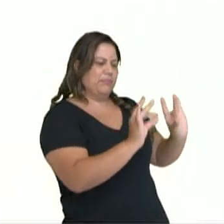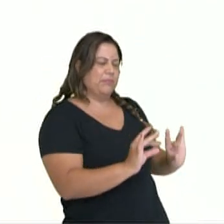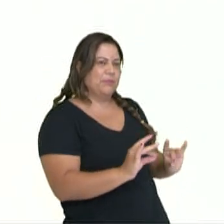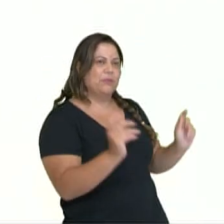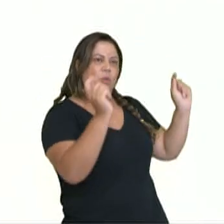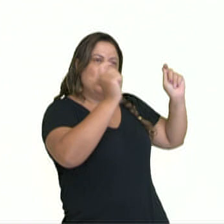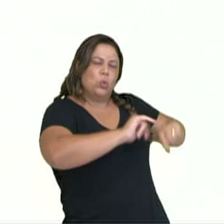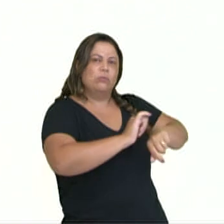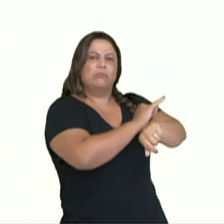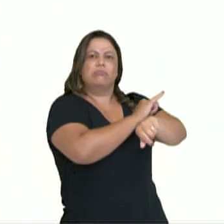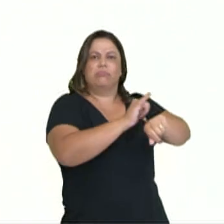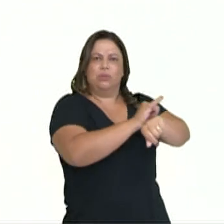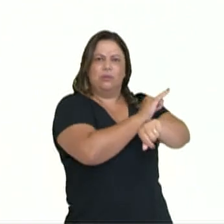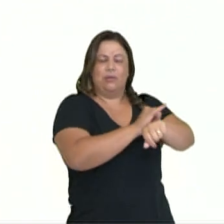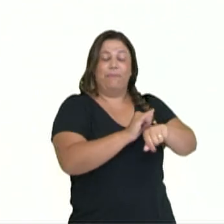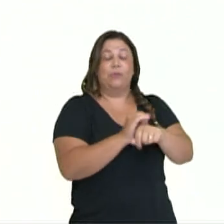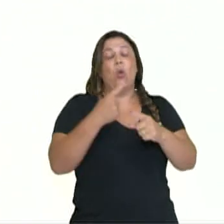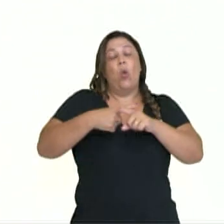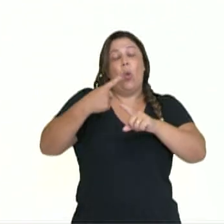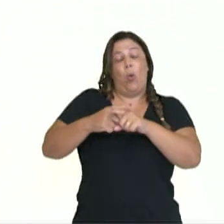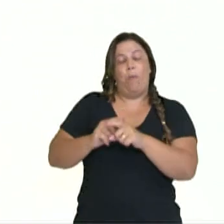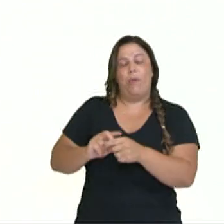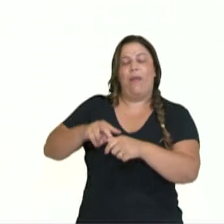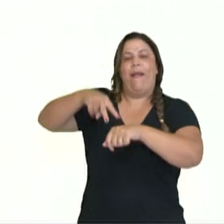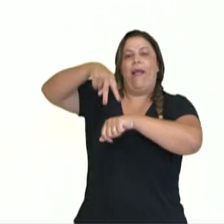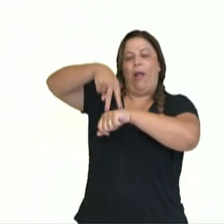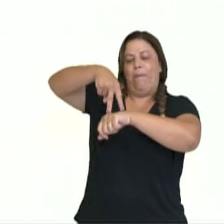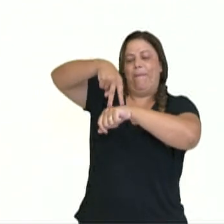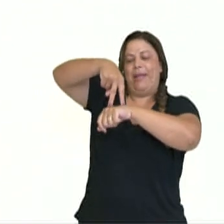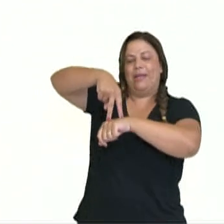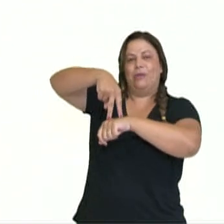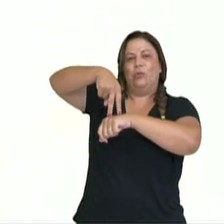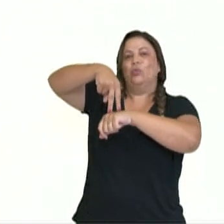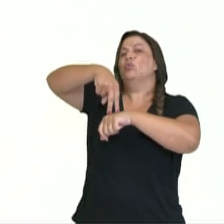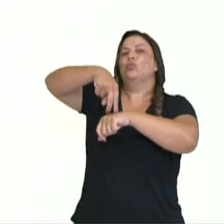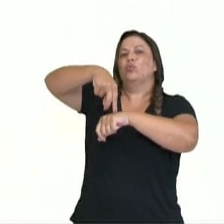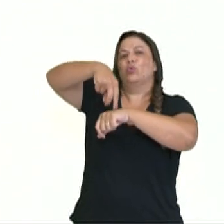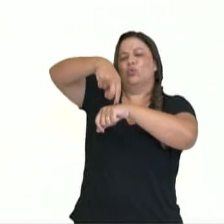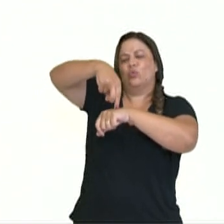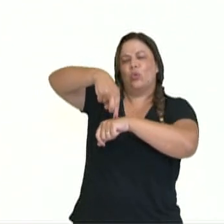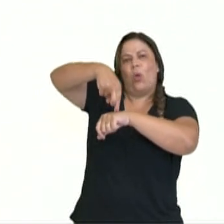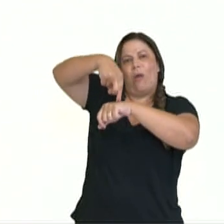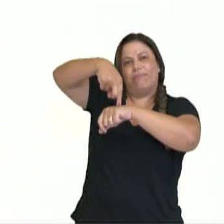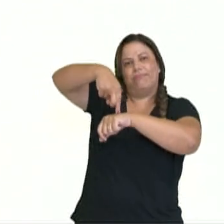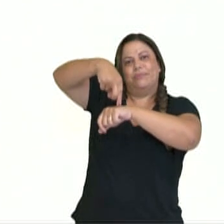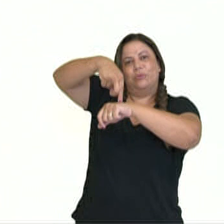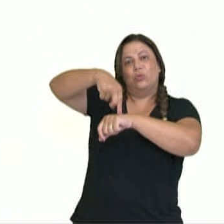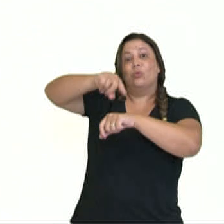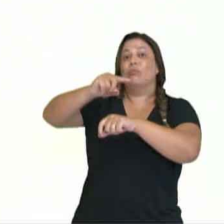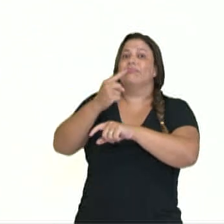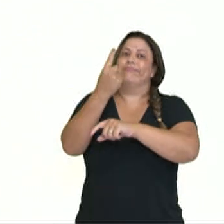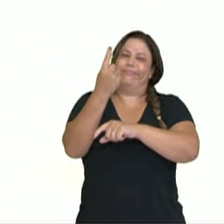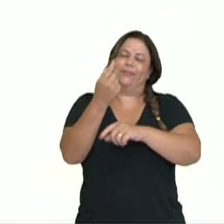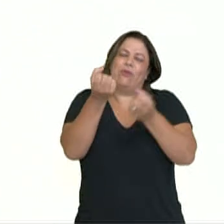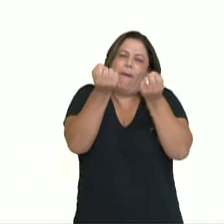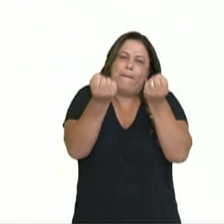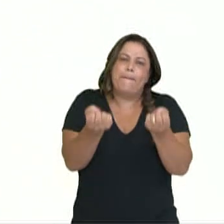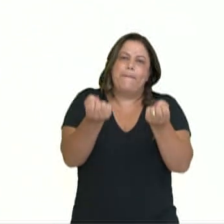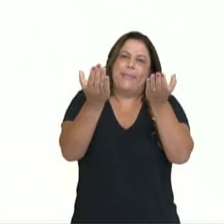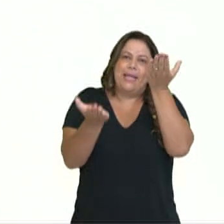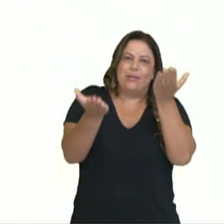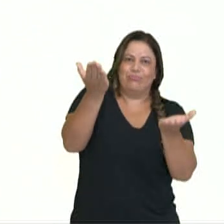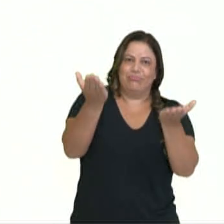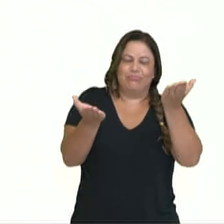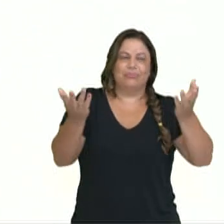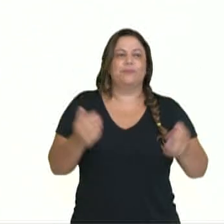na qual a escultura coloca o peso somente em uma perna do personagem ali representado, ok? E por